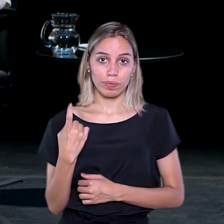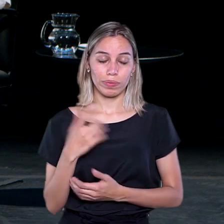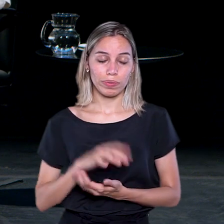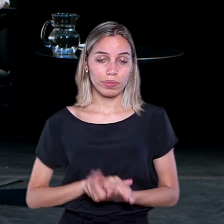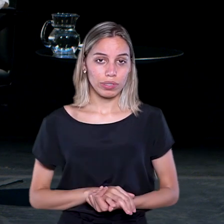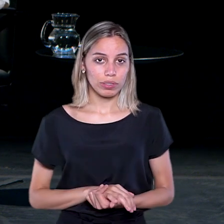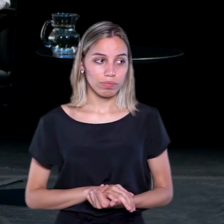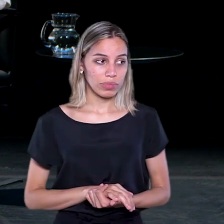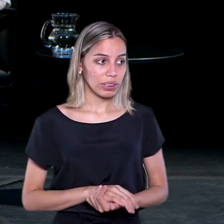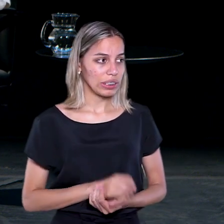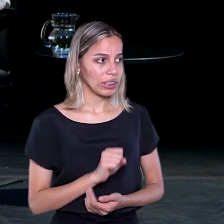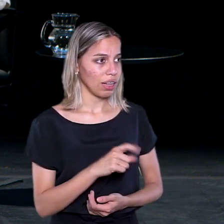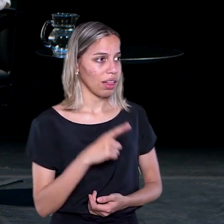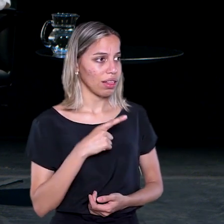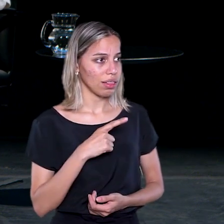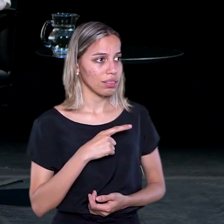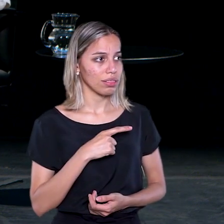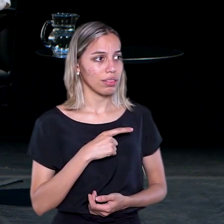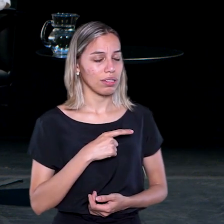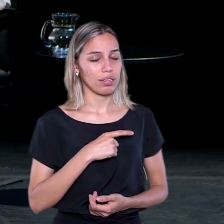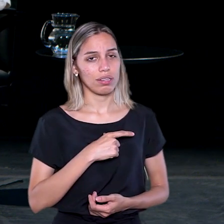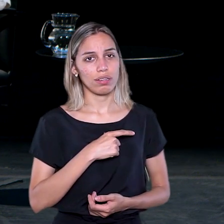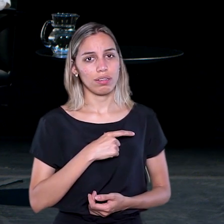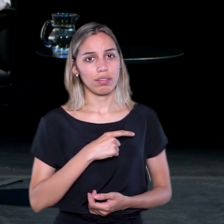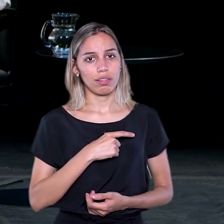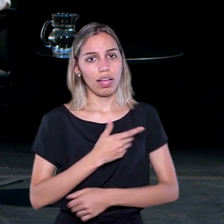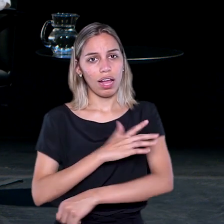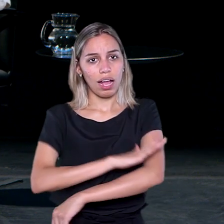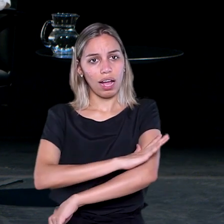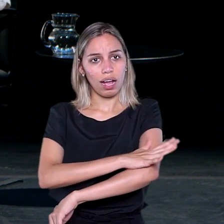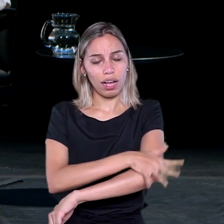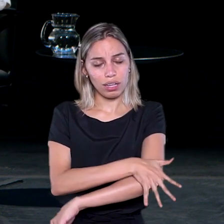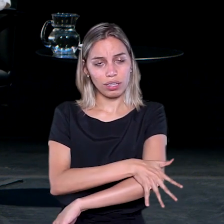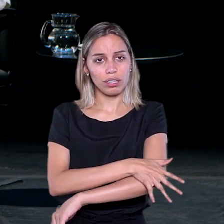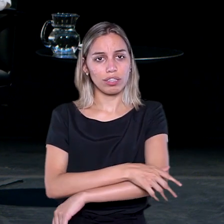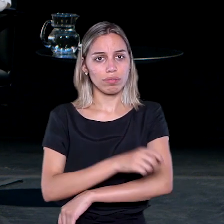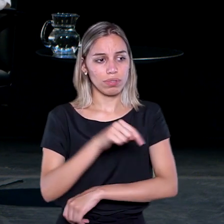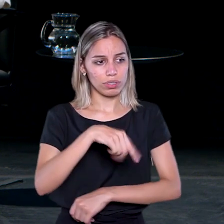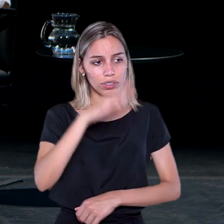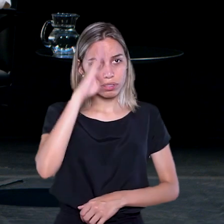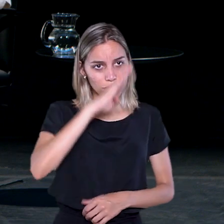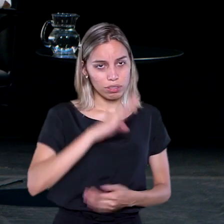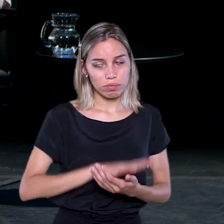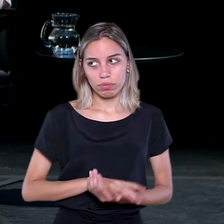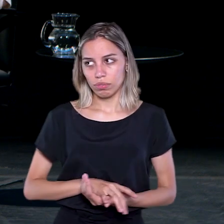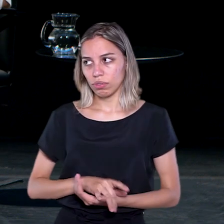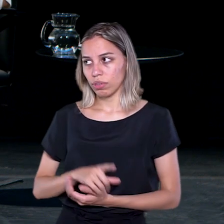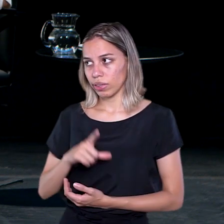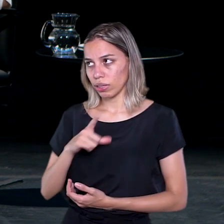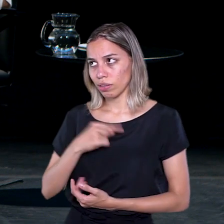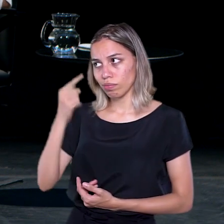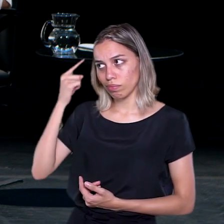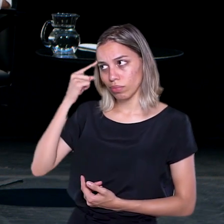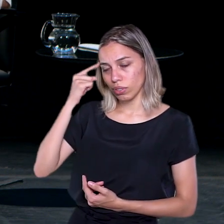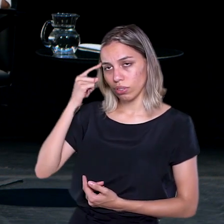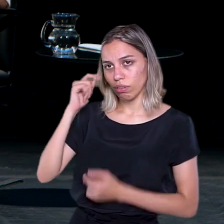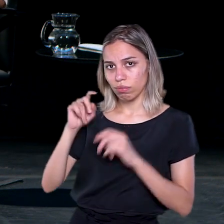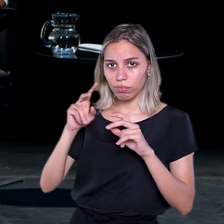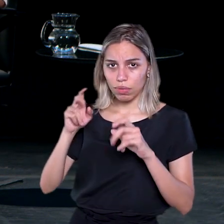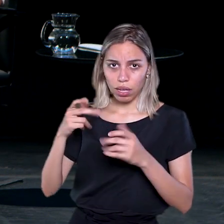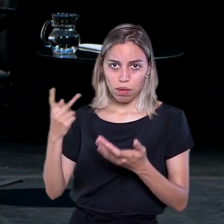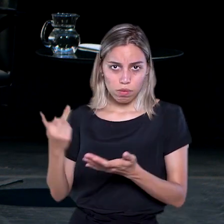escravização e o racismo estrutural no nosso país. E aí você pergunta sobre... Mas isso faz parte, né? Pensando bem,